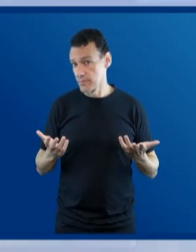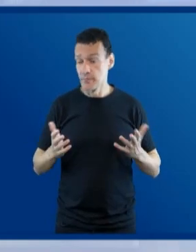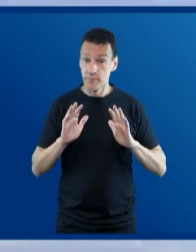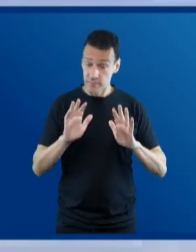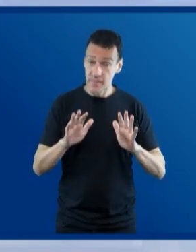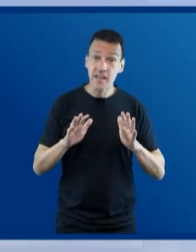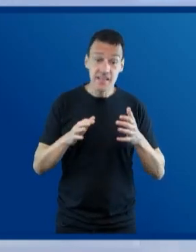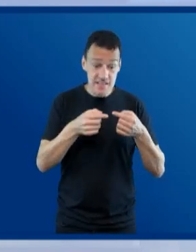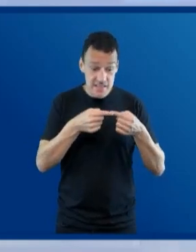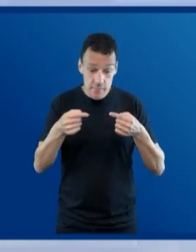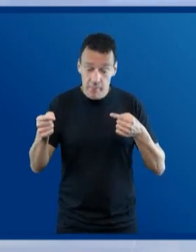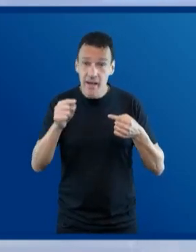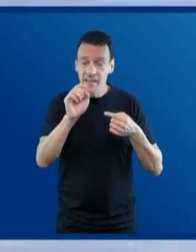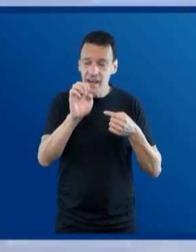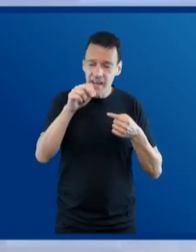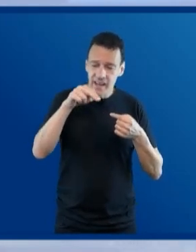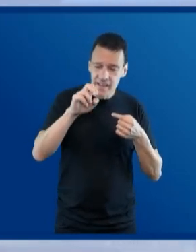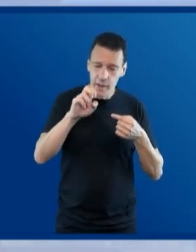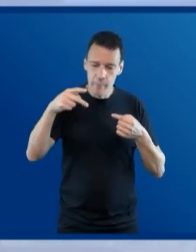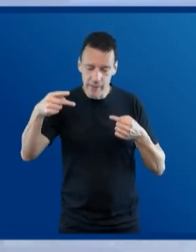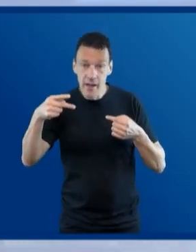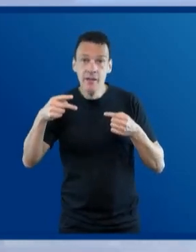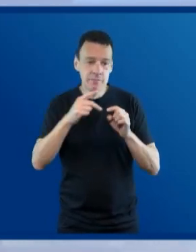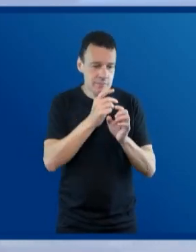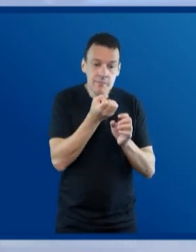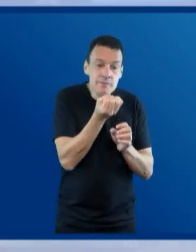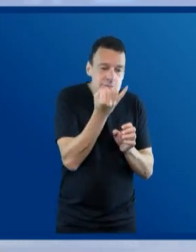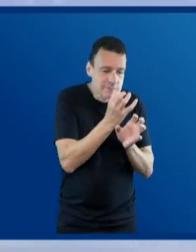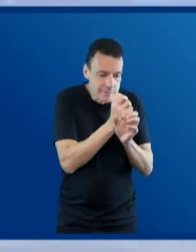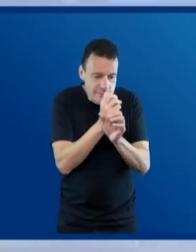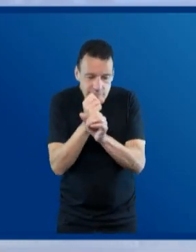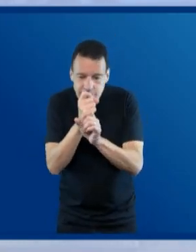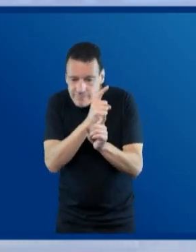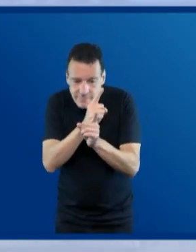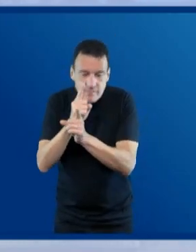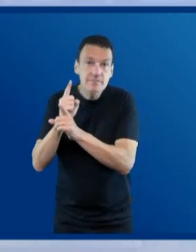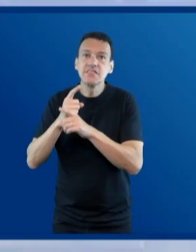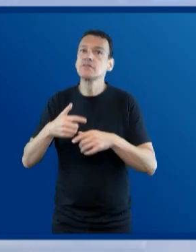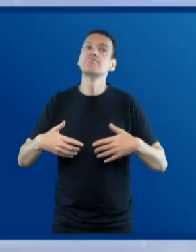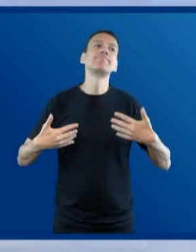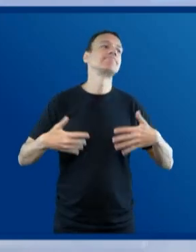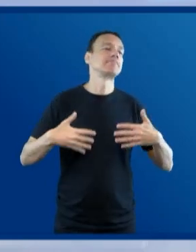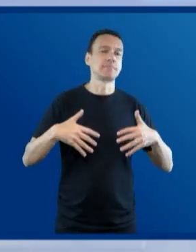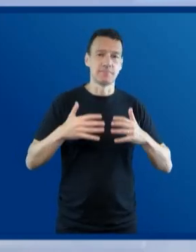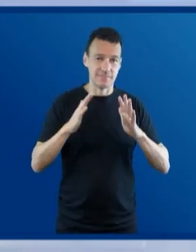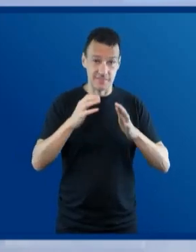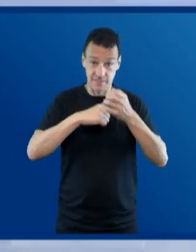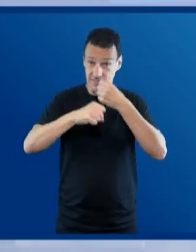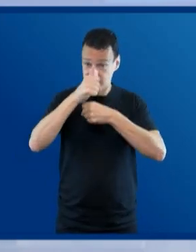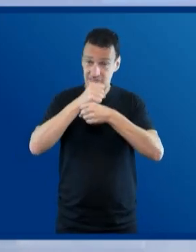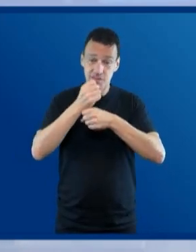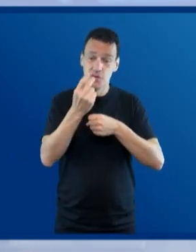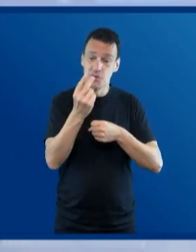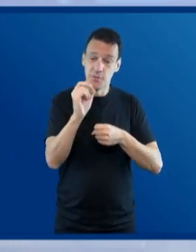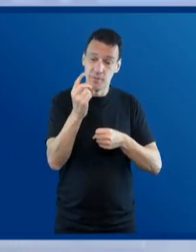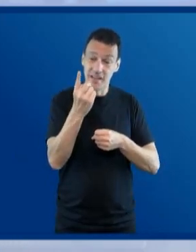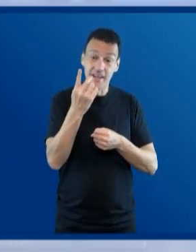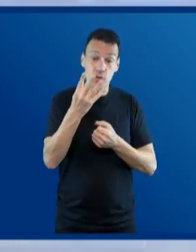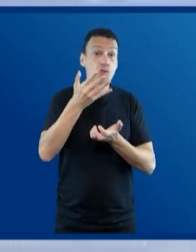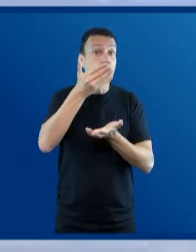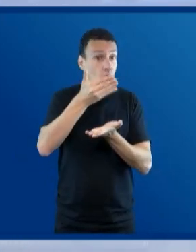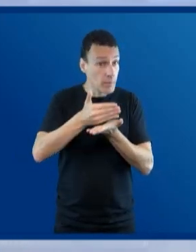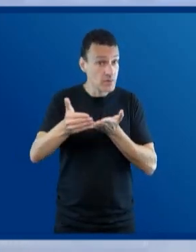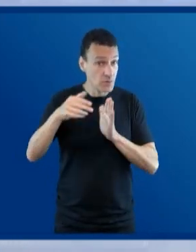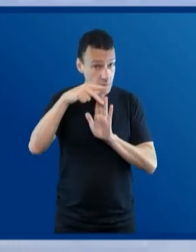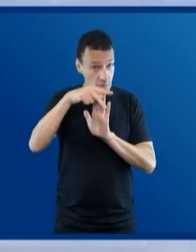ENEF dizem muito a esse respeito. Quando a gente começou lá atrás esse projeto, em 2014, era algo ainda